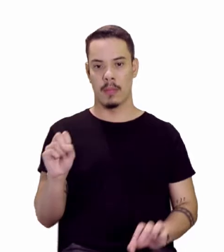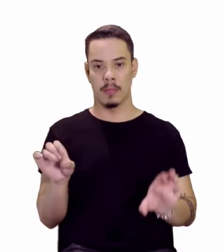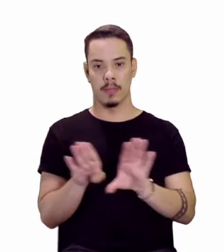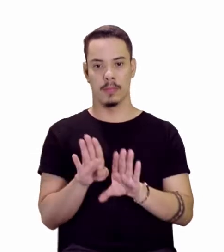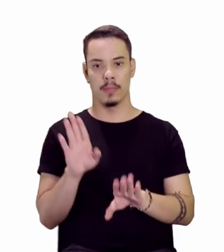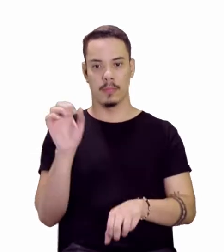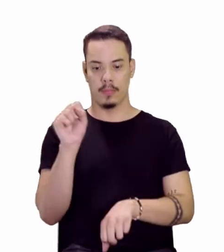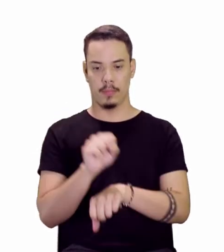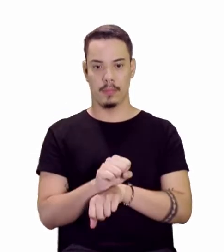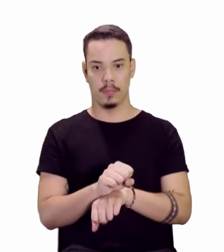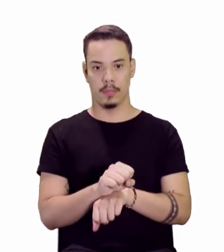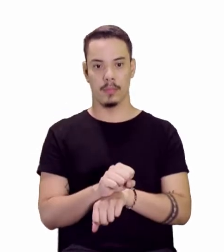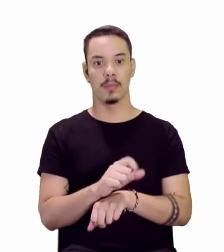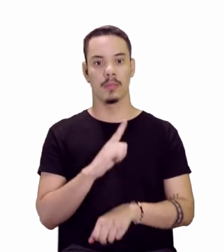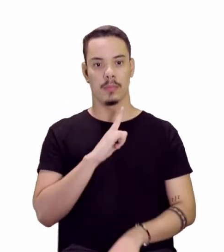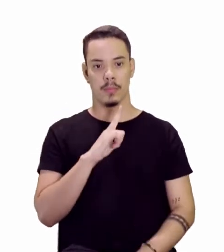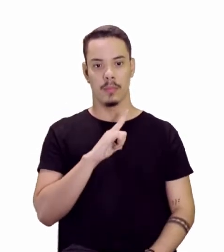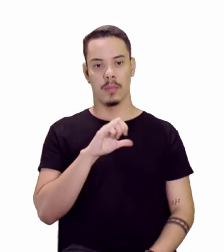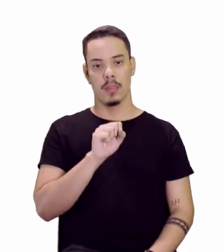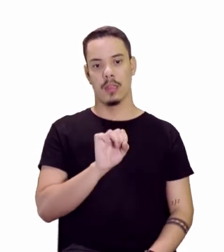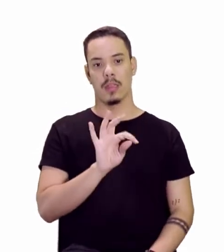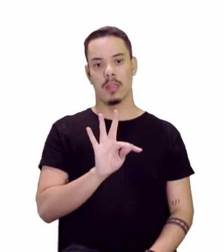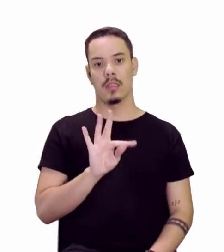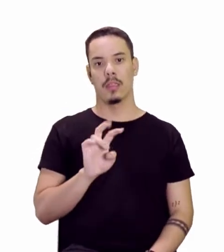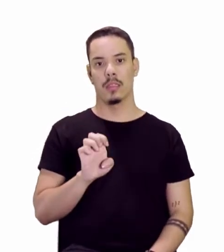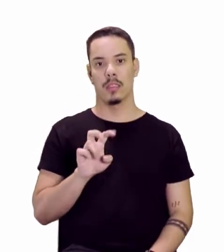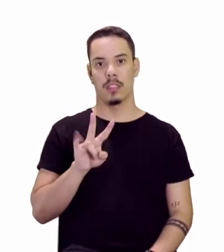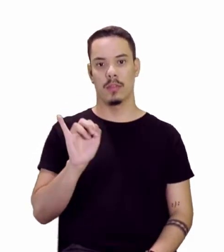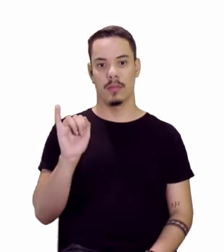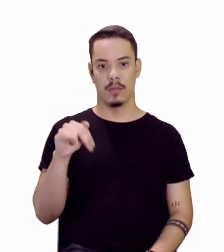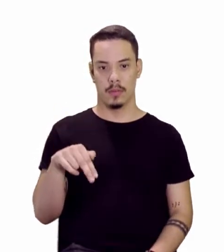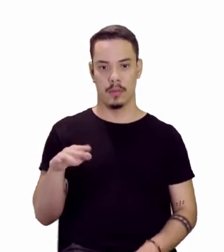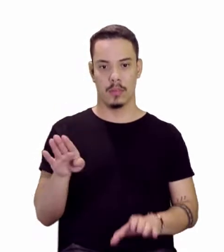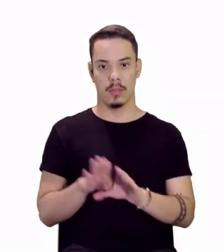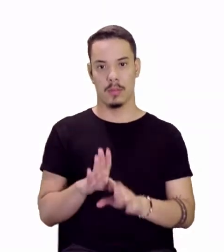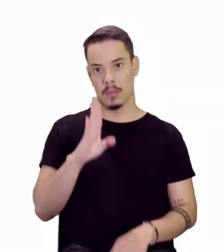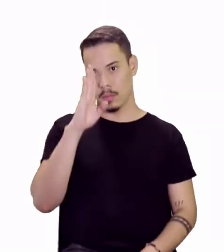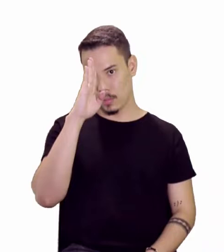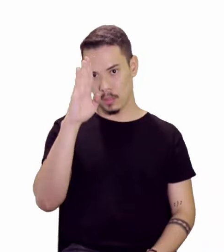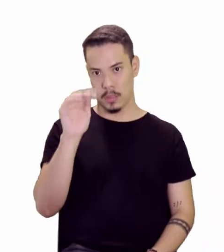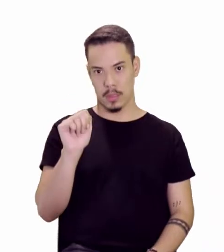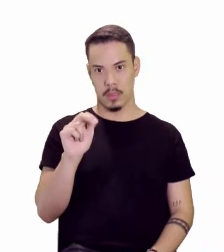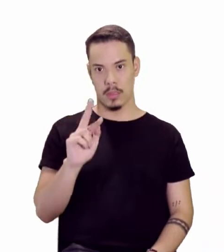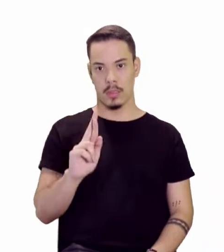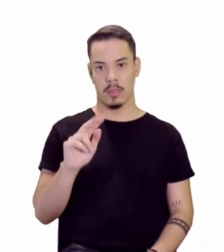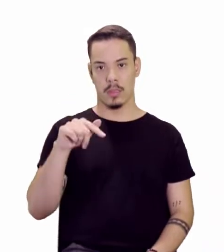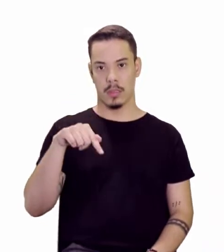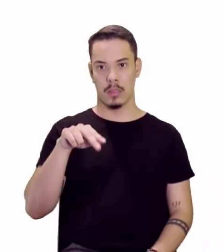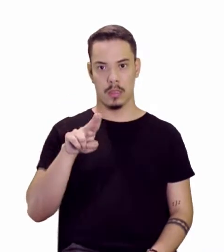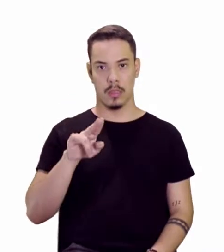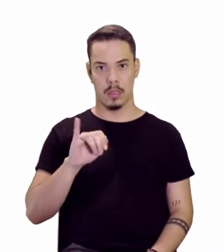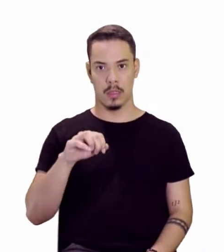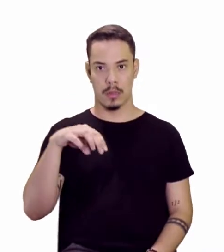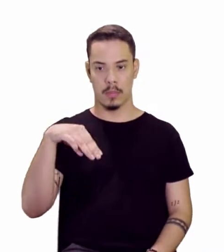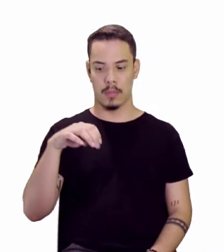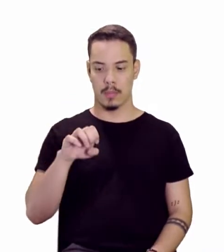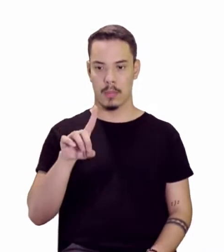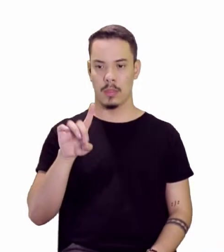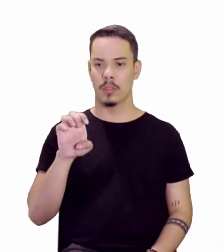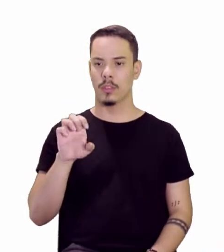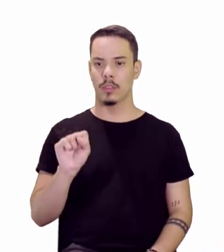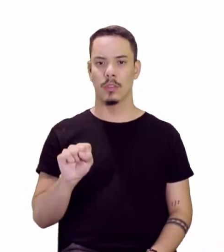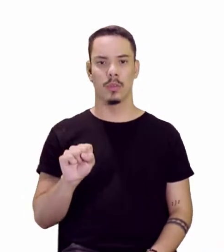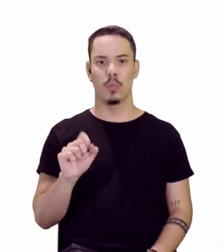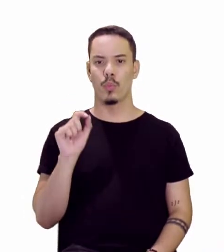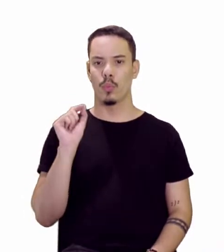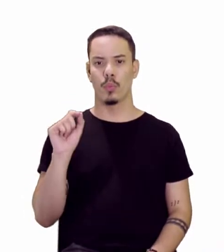de Stevens e o princípio de Arquimedes. Exatamente. E olha só, vamos começar aí com o princípio de Arquimedes. O que é